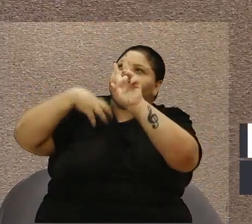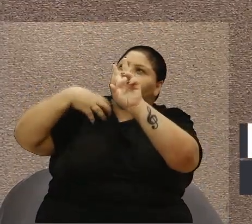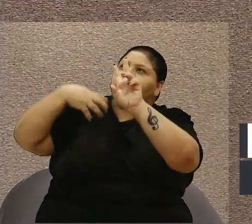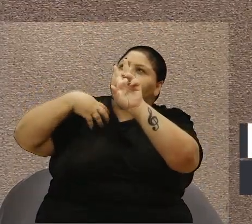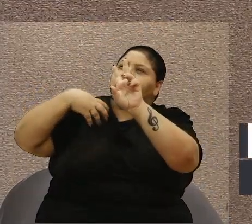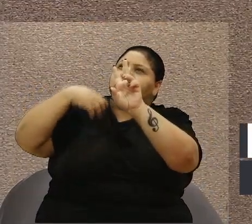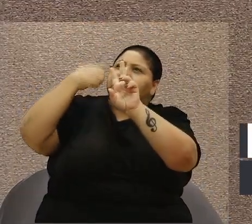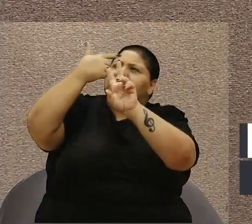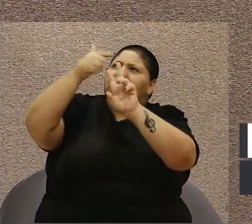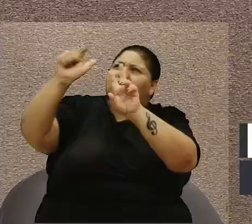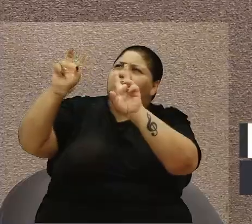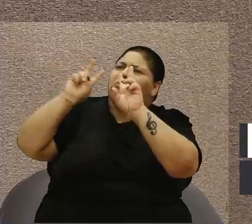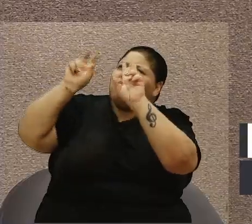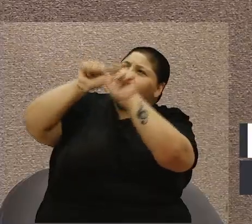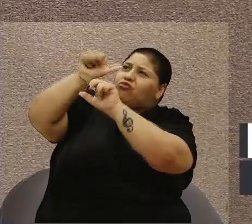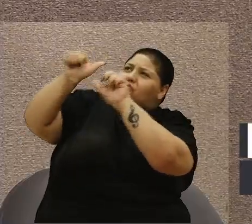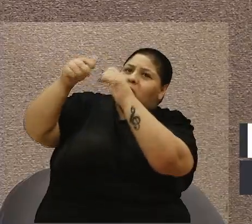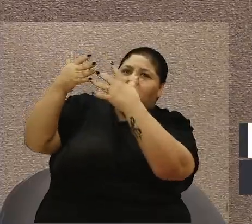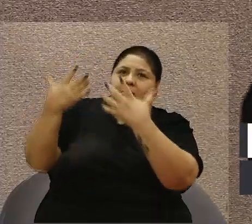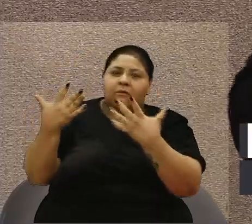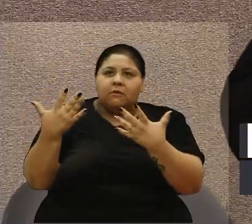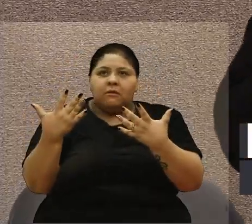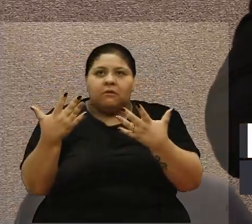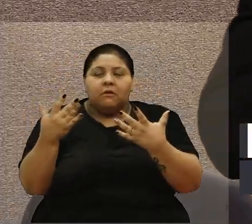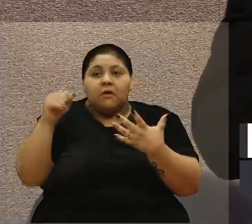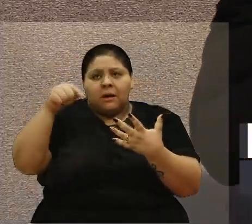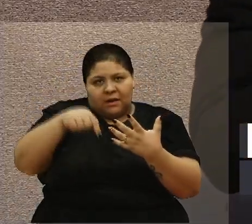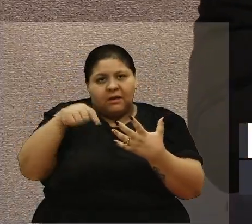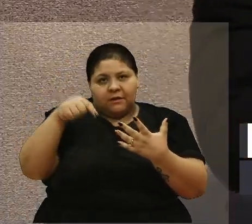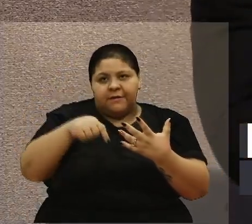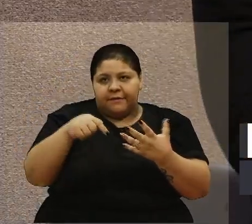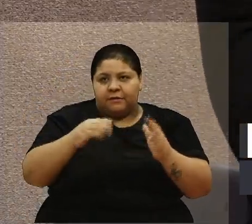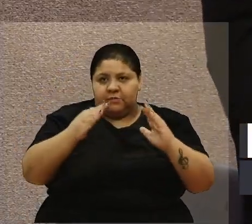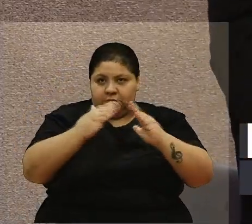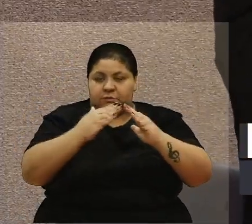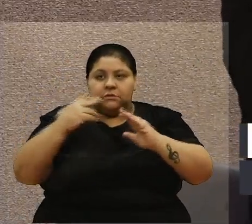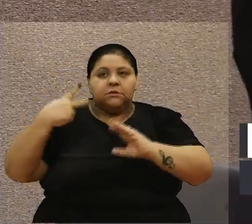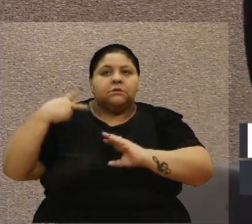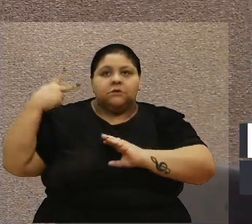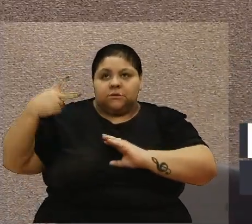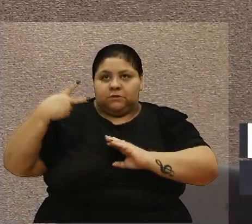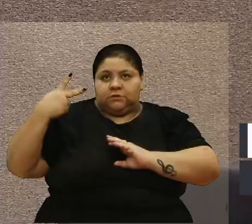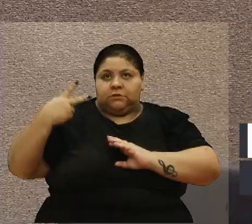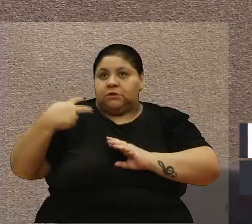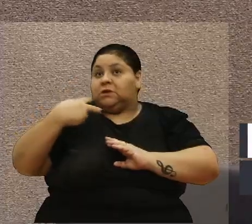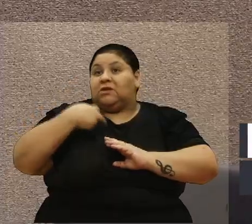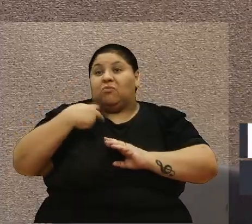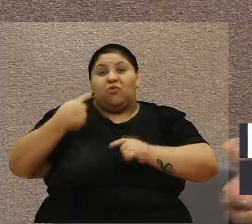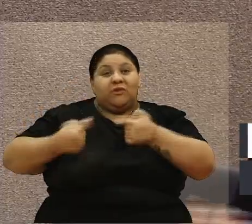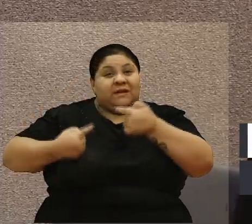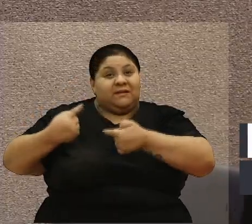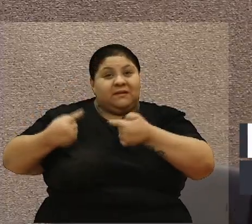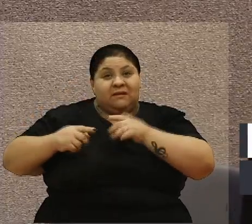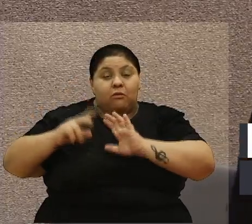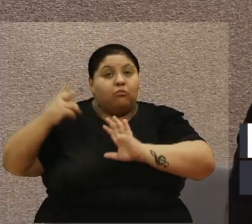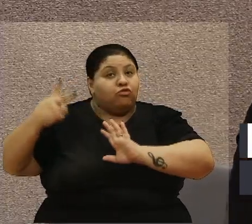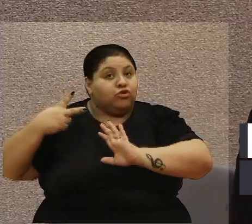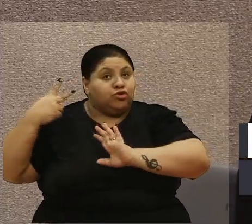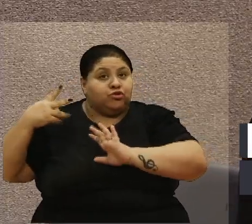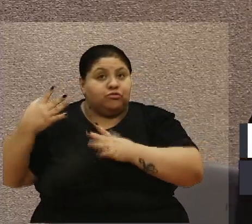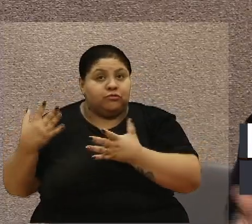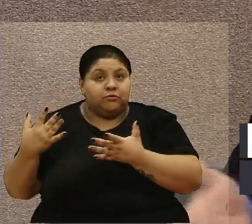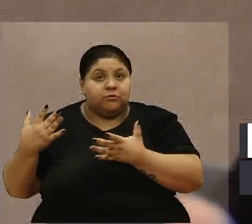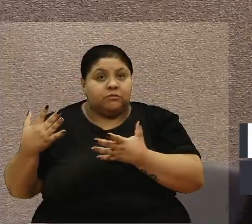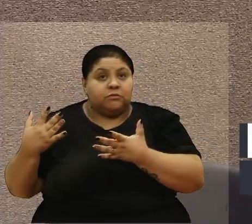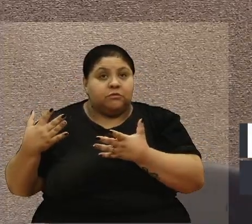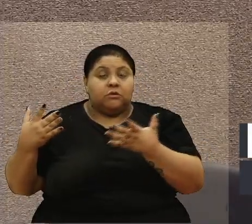Você olha de novo, ela já mudou. Se aqui, onde é uma casa política, a gente não puder discutir sobre política,